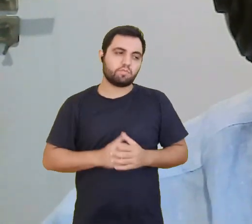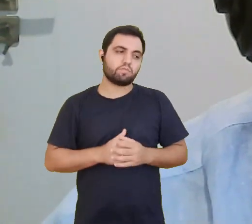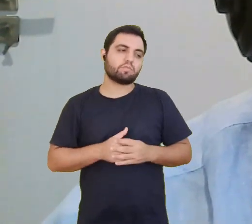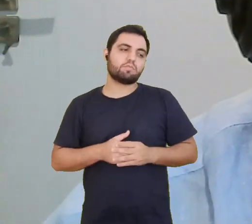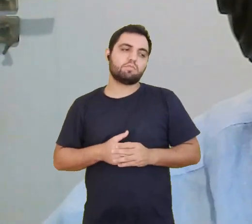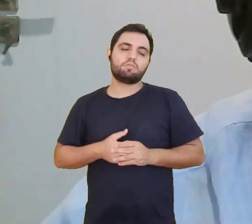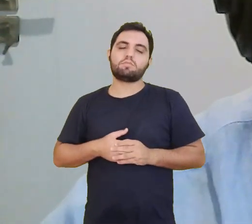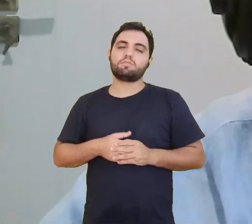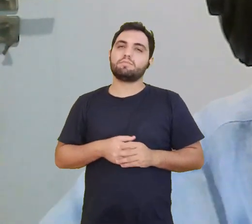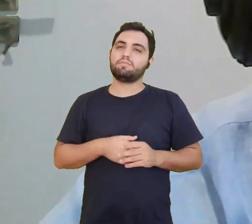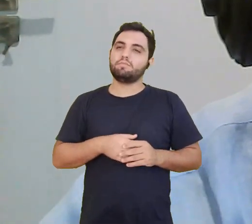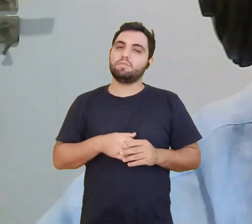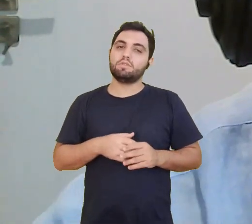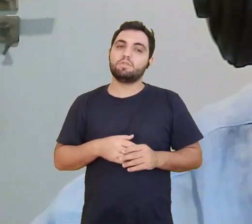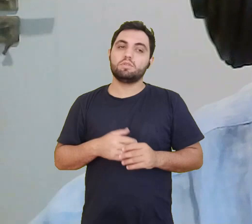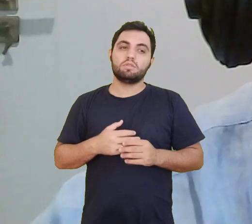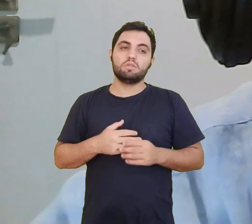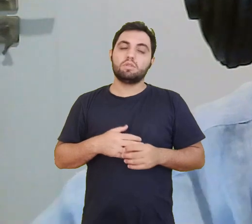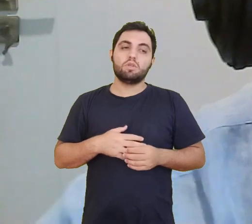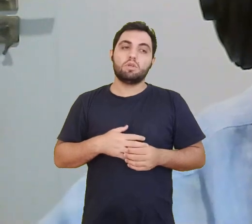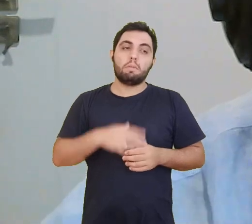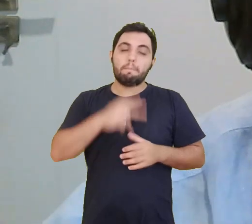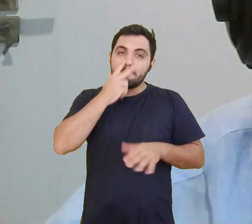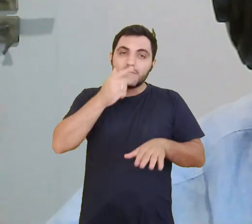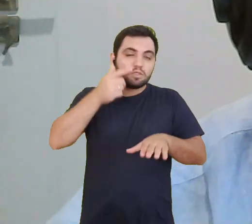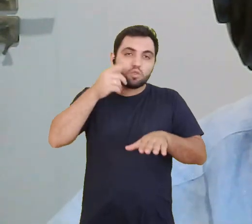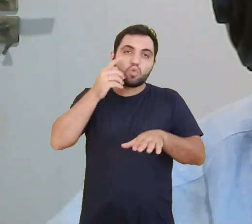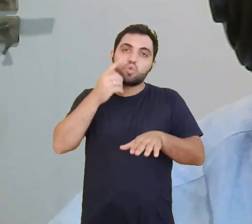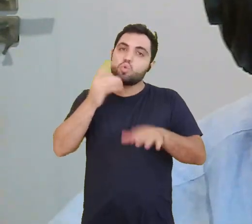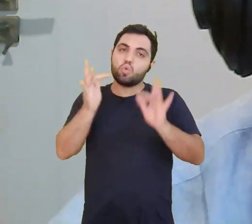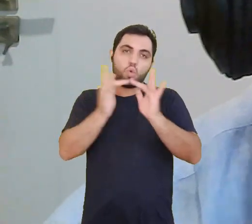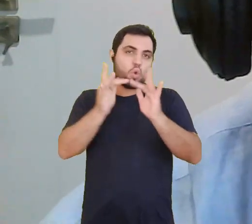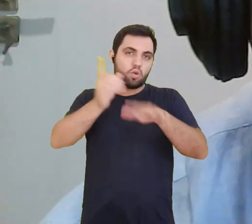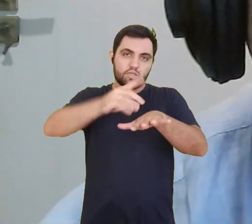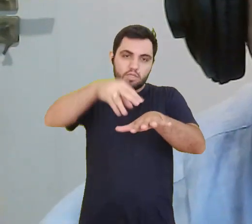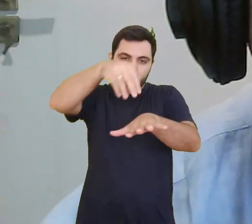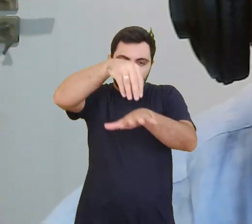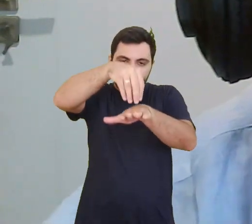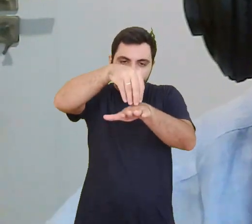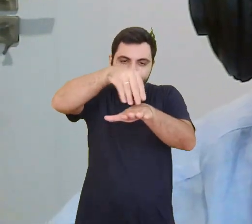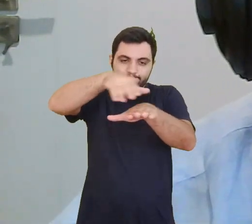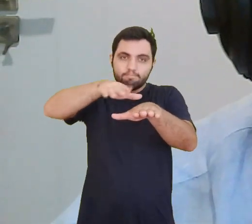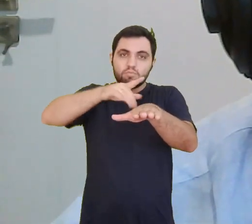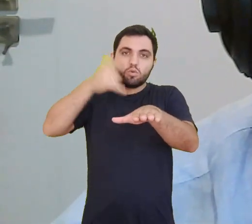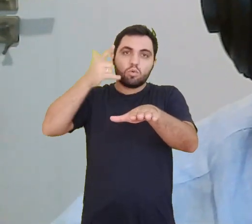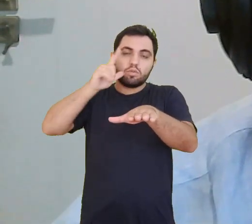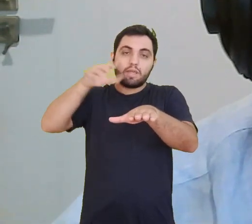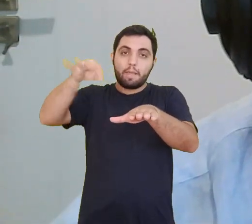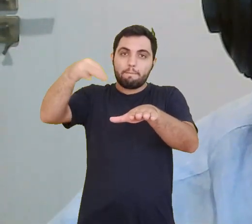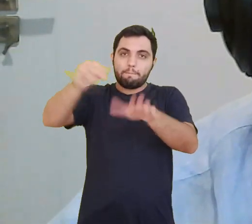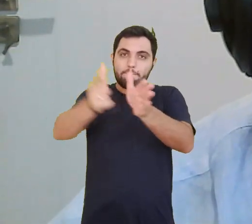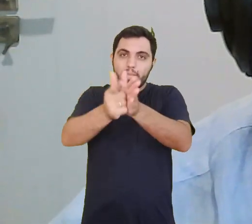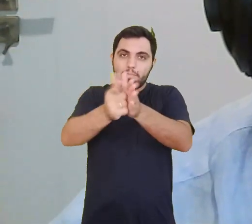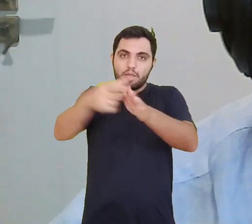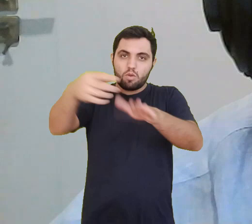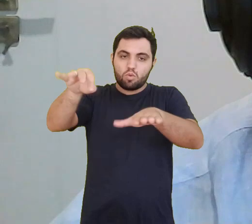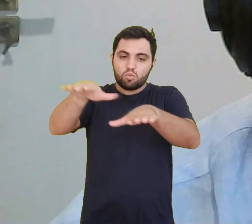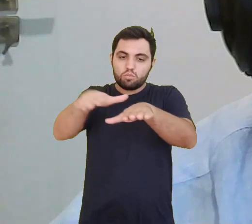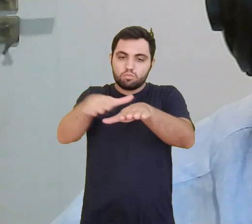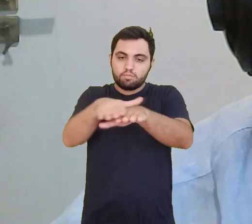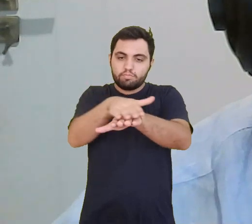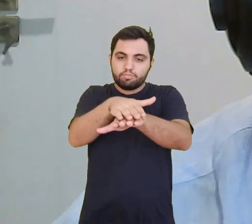vamos dizer assim, aquela não chega nem a arranhar, a cabeça de impressão não chega nem a arranhar o papel,